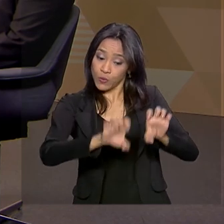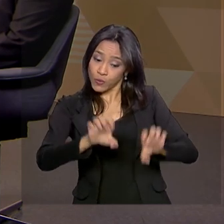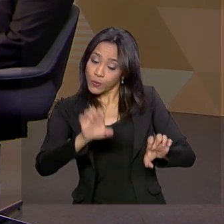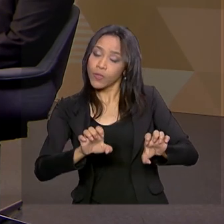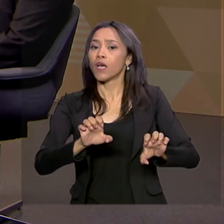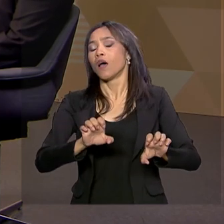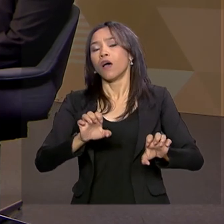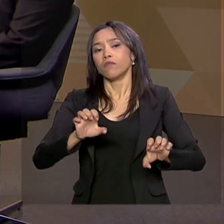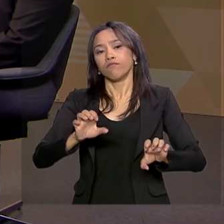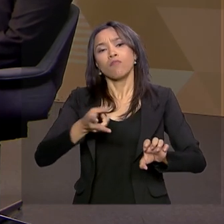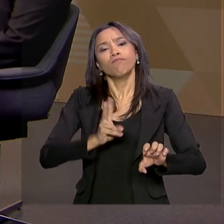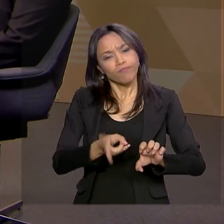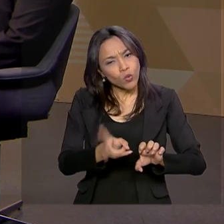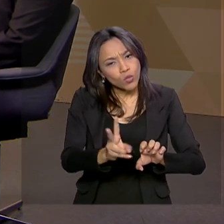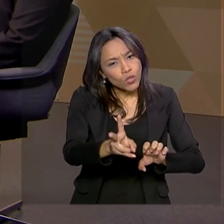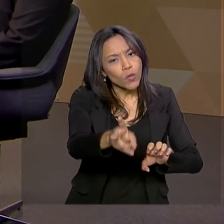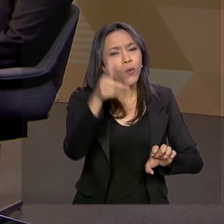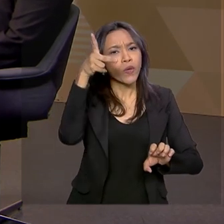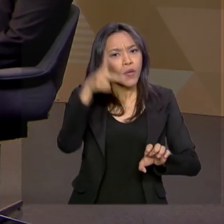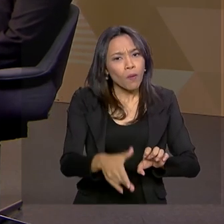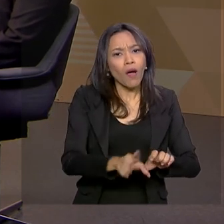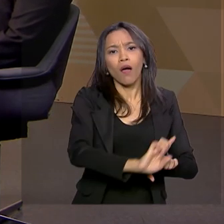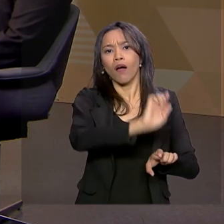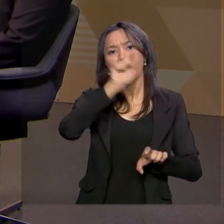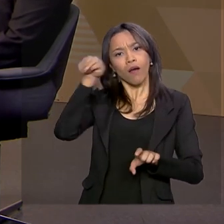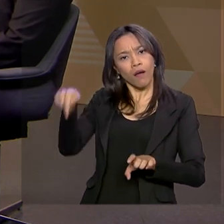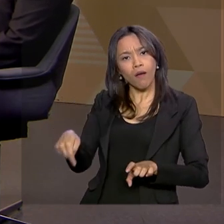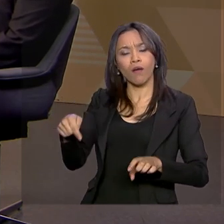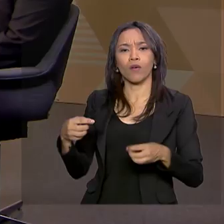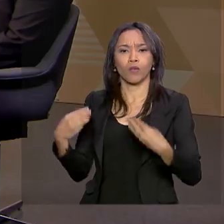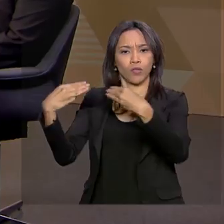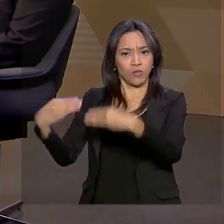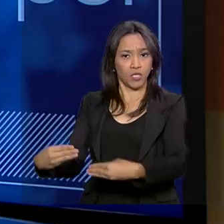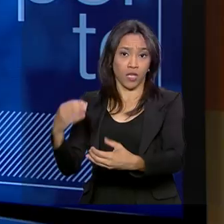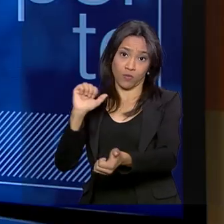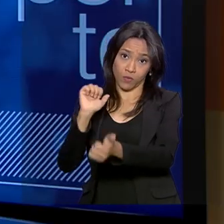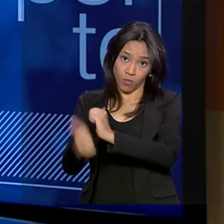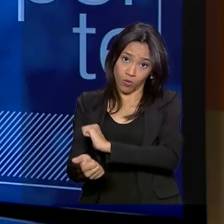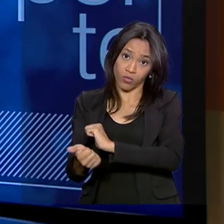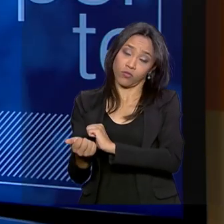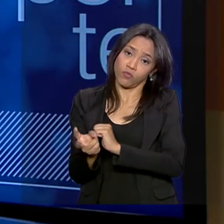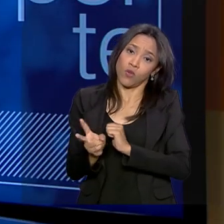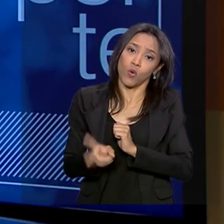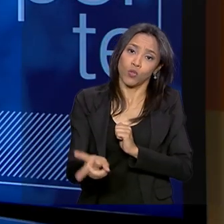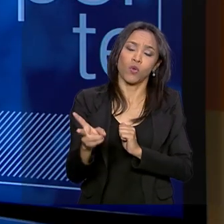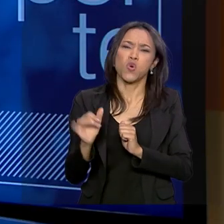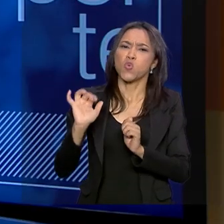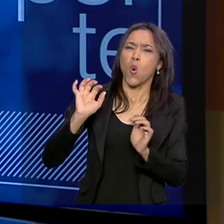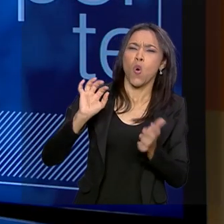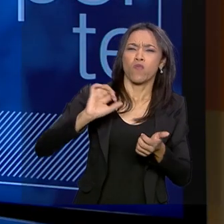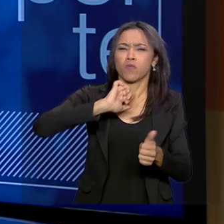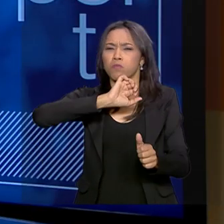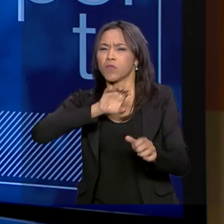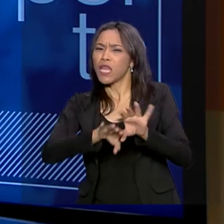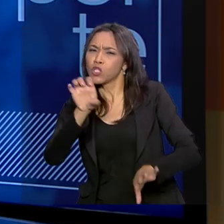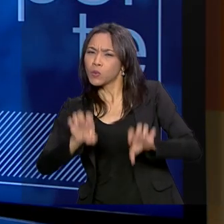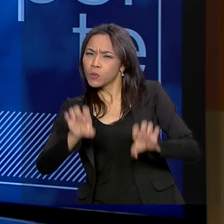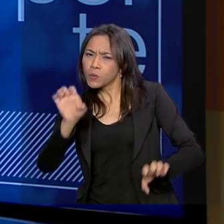permaneceu a mesma da época do Ministério do Esporte. Então, não houve modificação na